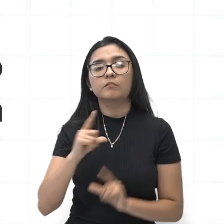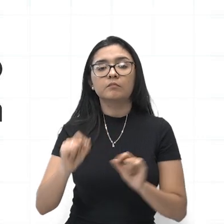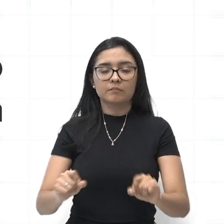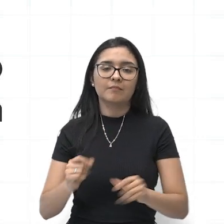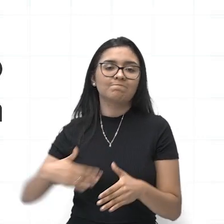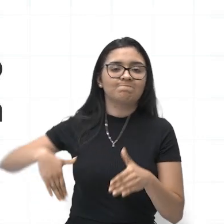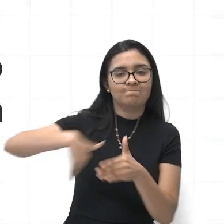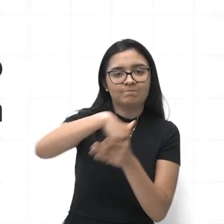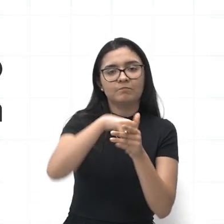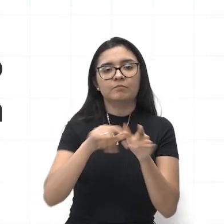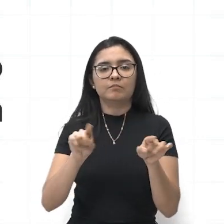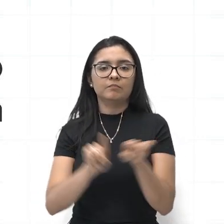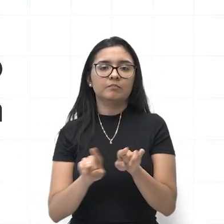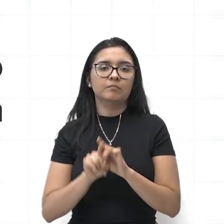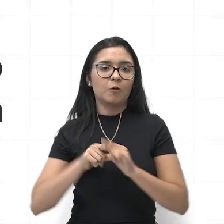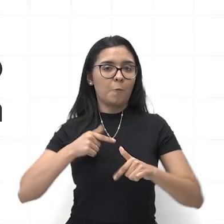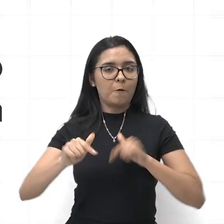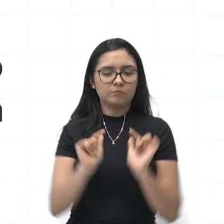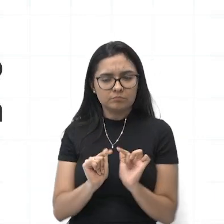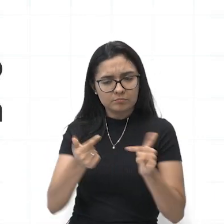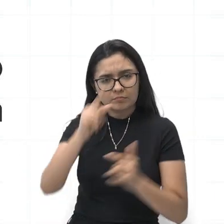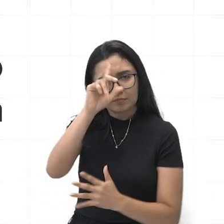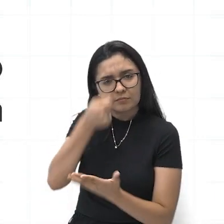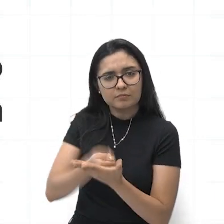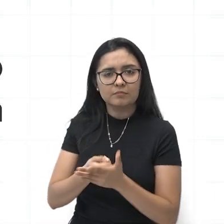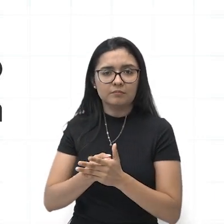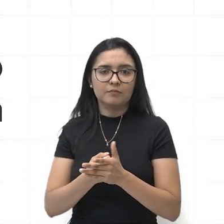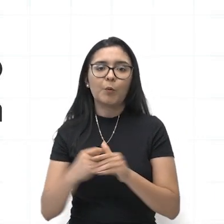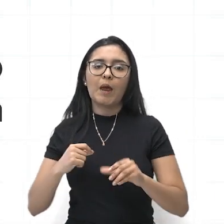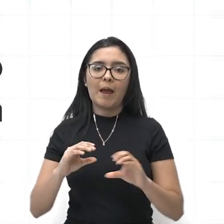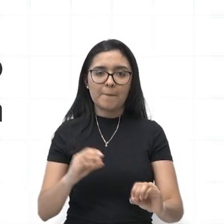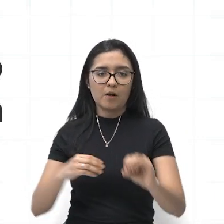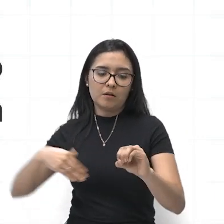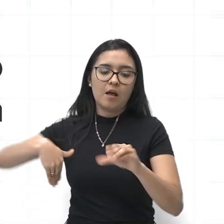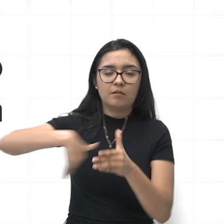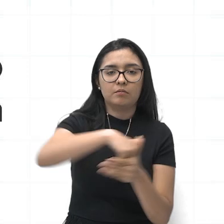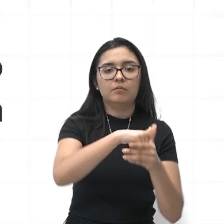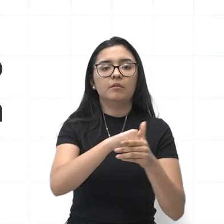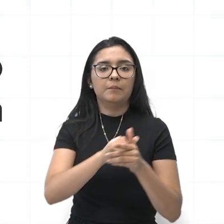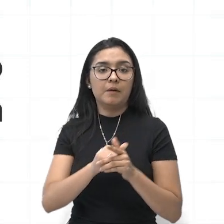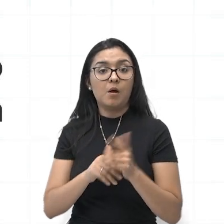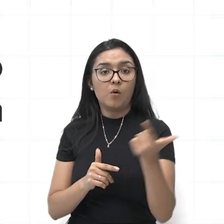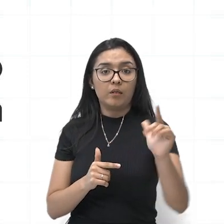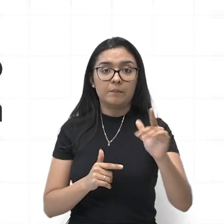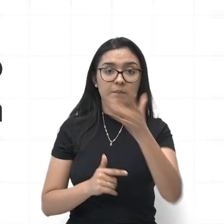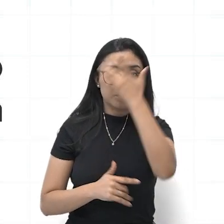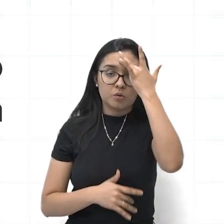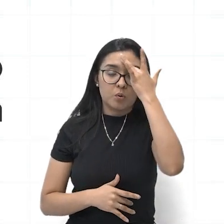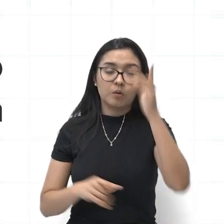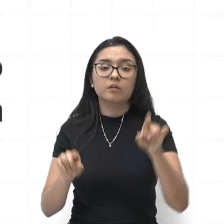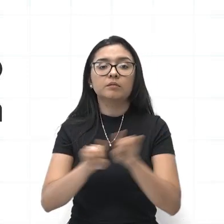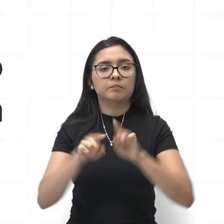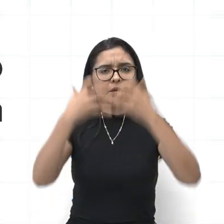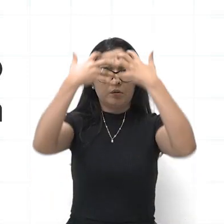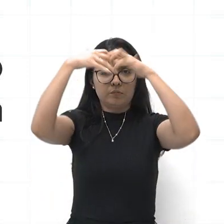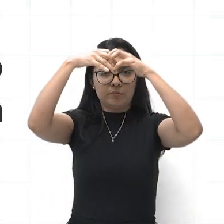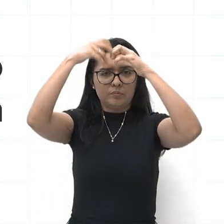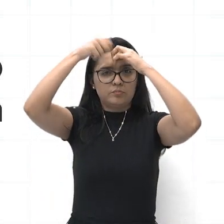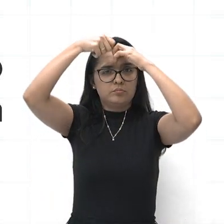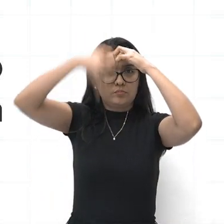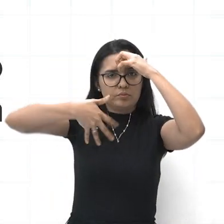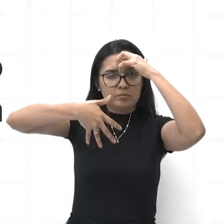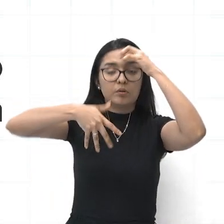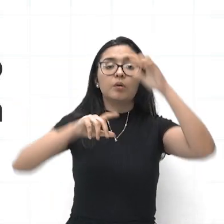recebe a bola e toma a decisão de dar o passe, né? Liberando neurotransmissores